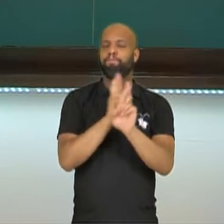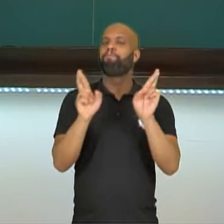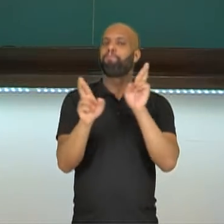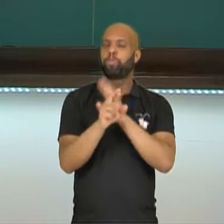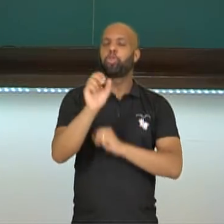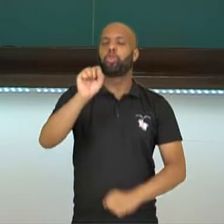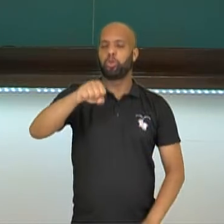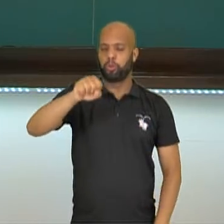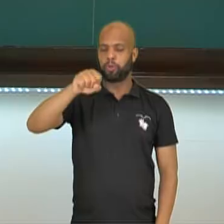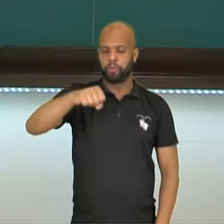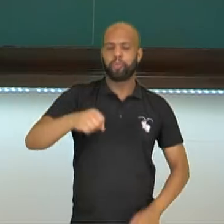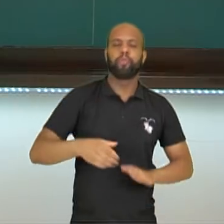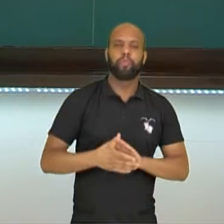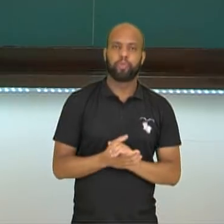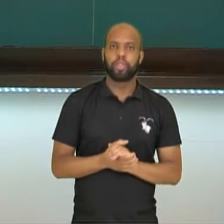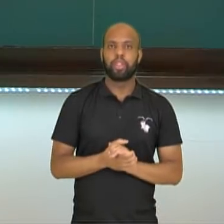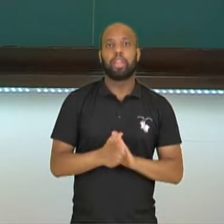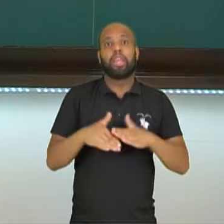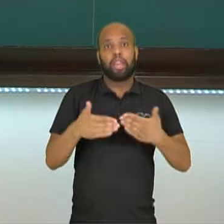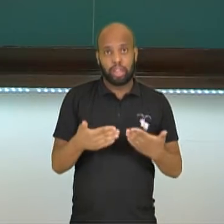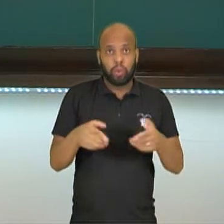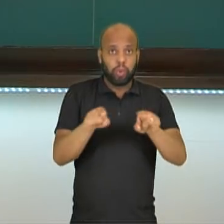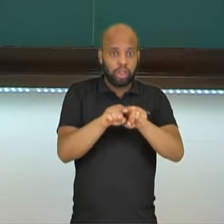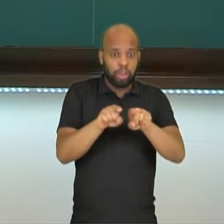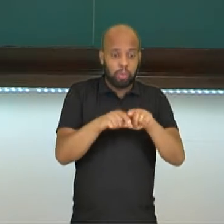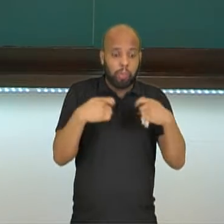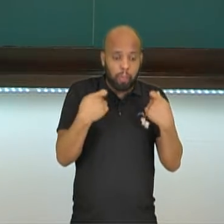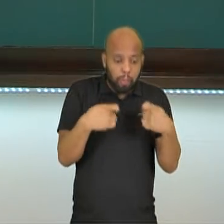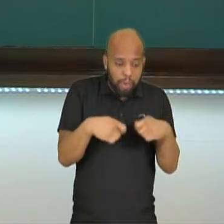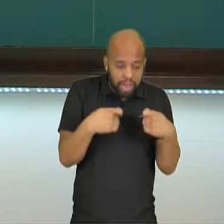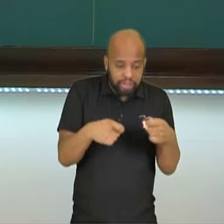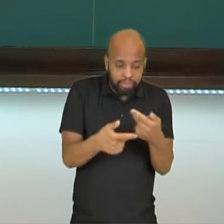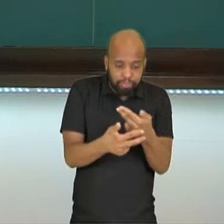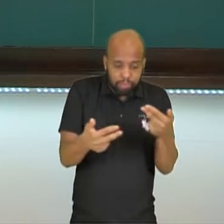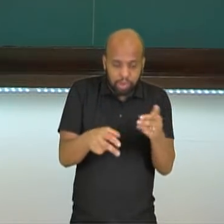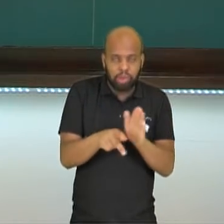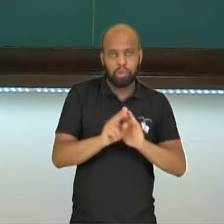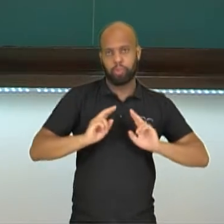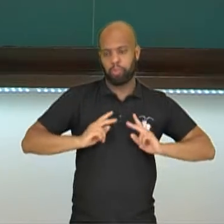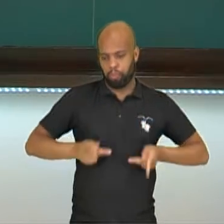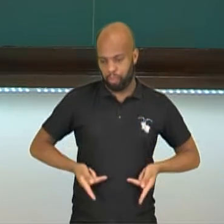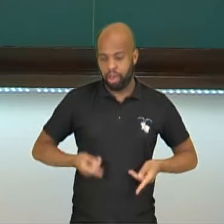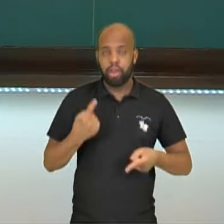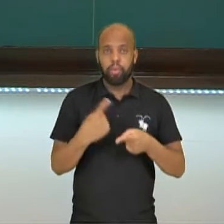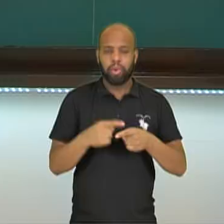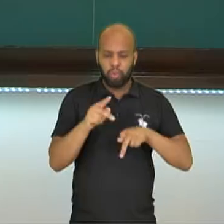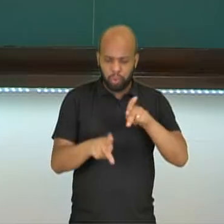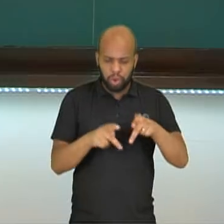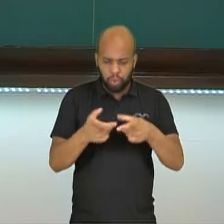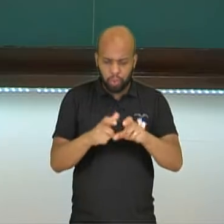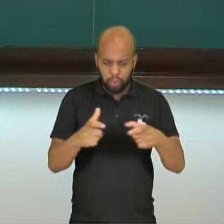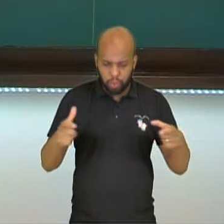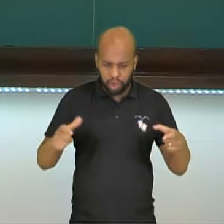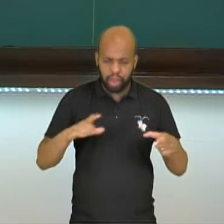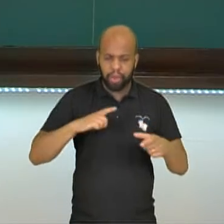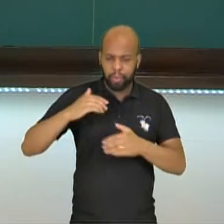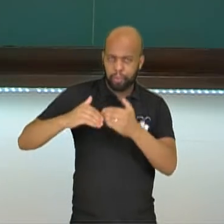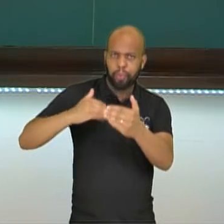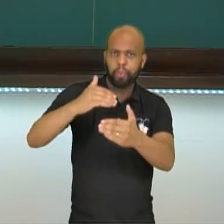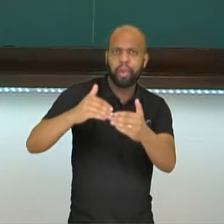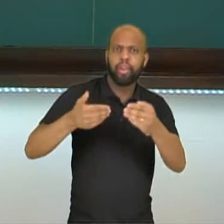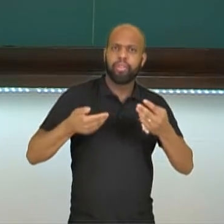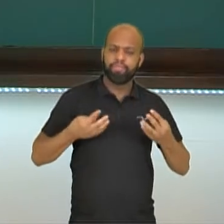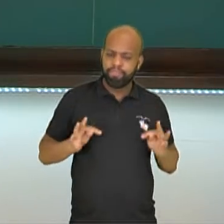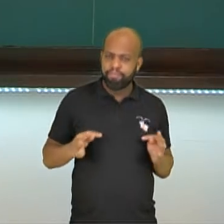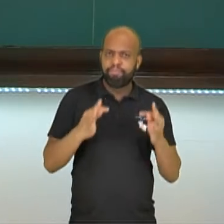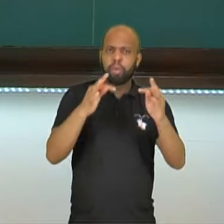relacionados um com o outro, junto com a necessidade humana, porque o crescimento populacional vai fazendo com que você desenvolva a